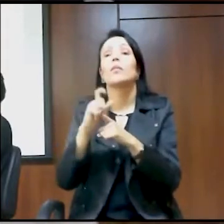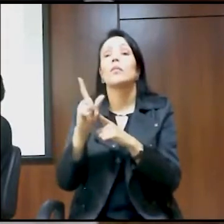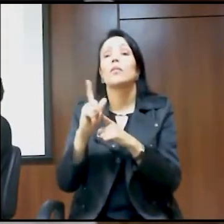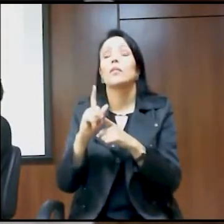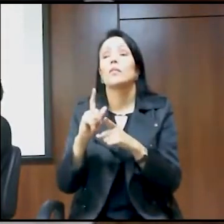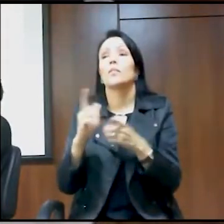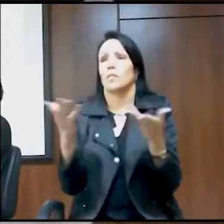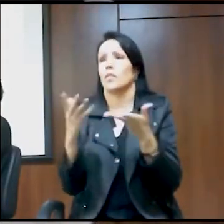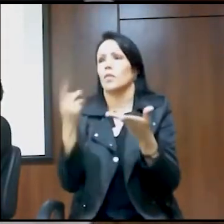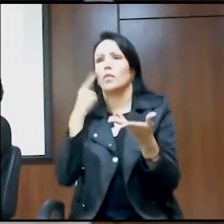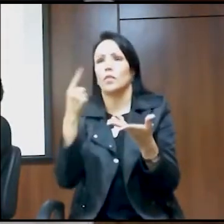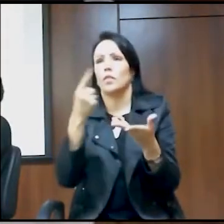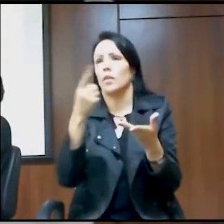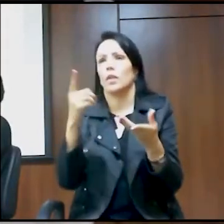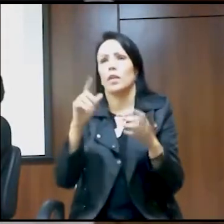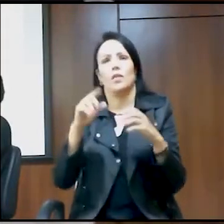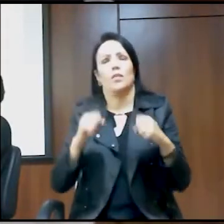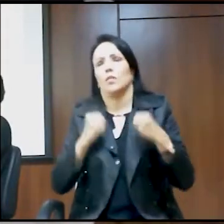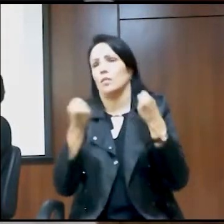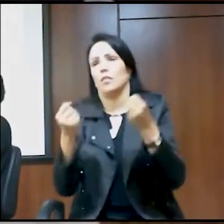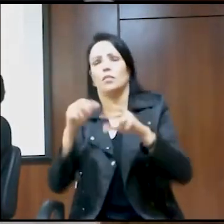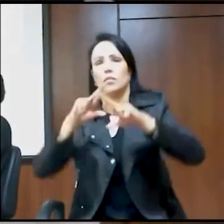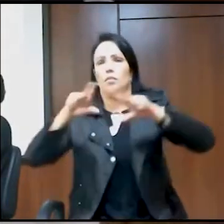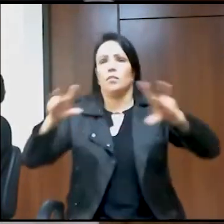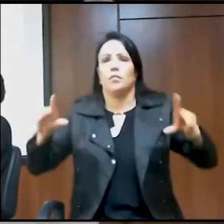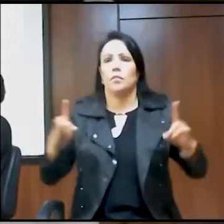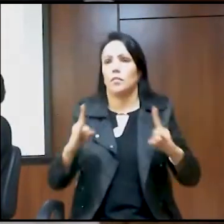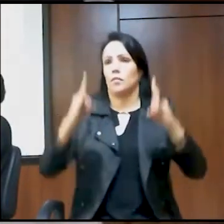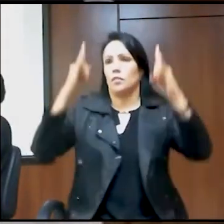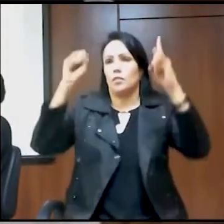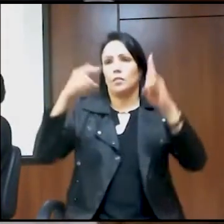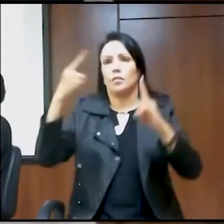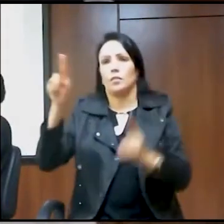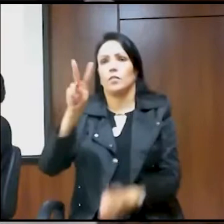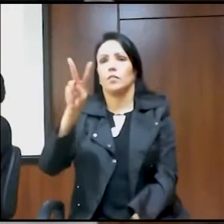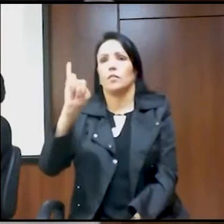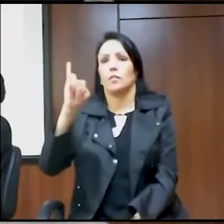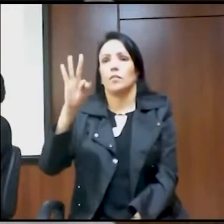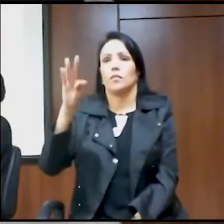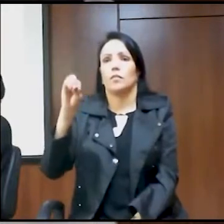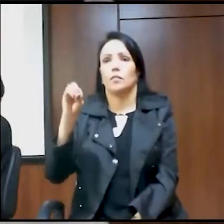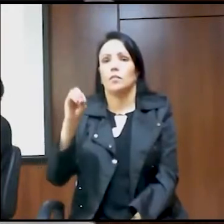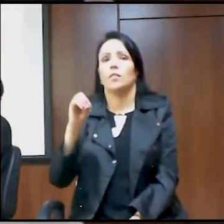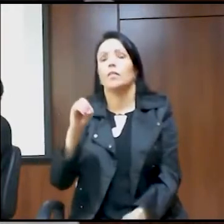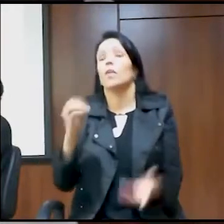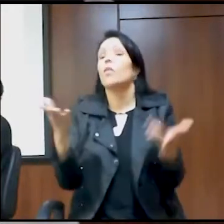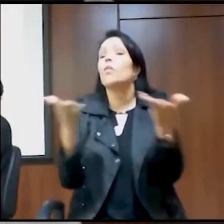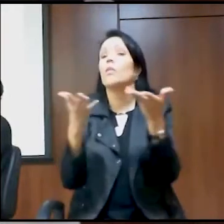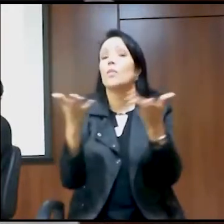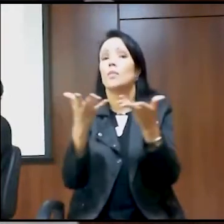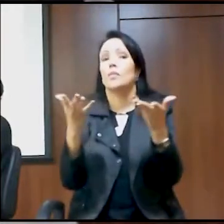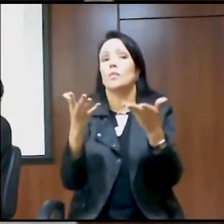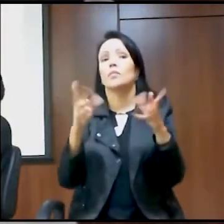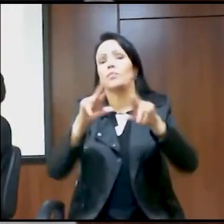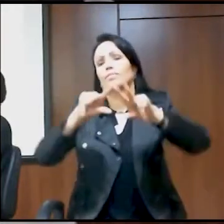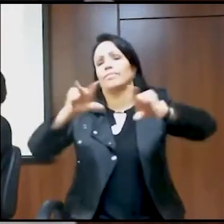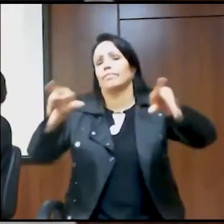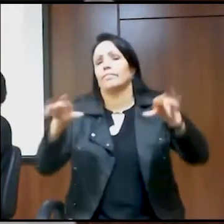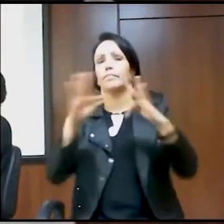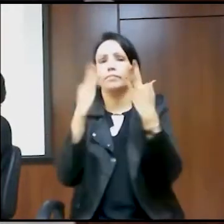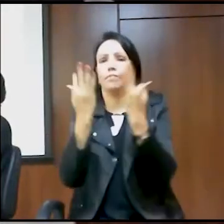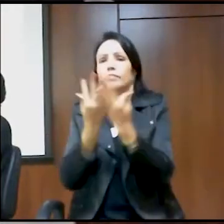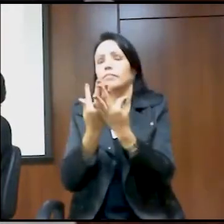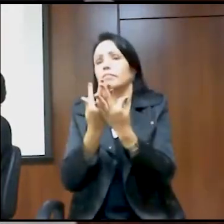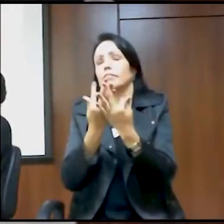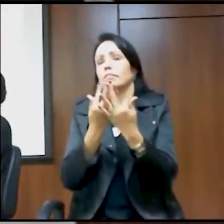atuou diretamente com várias ações nessa questão do edifício São Vito, né? Mas hoje nós temos diversas famílias, inclusive lá